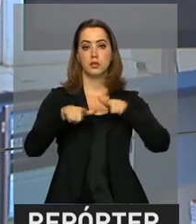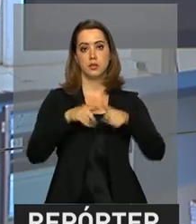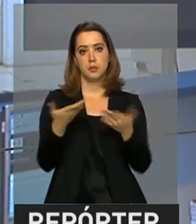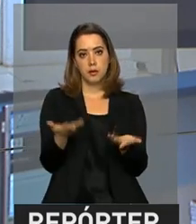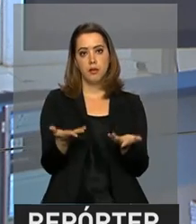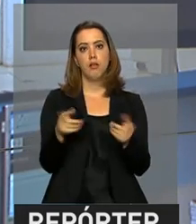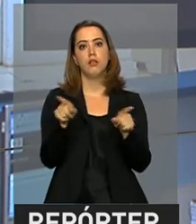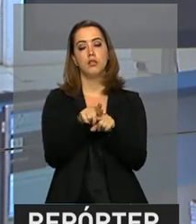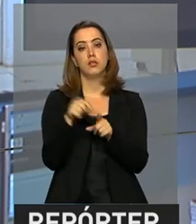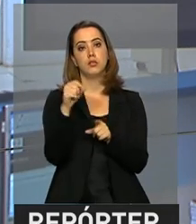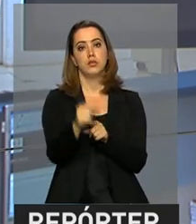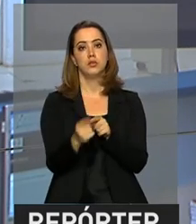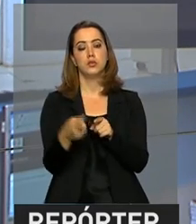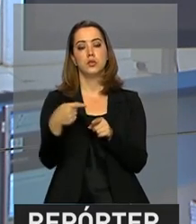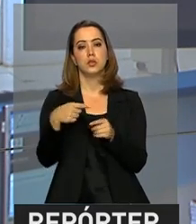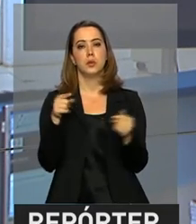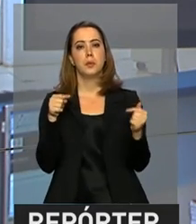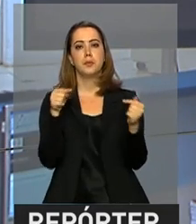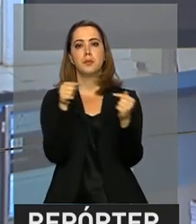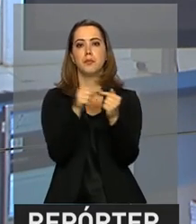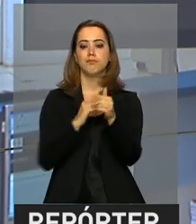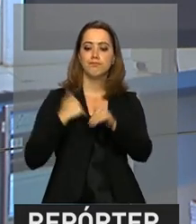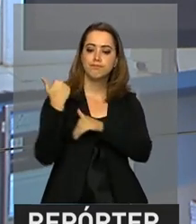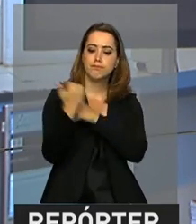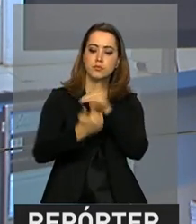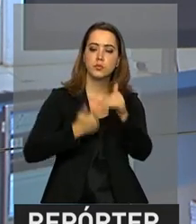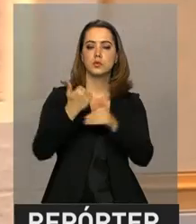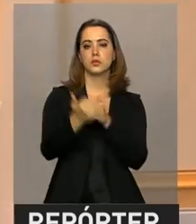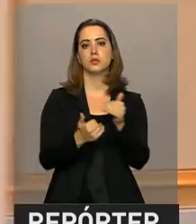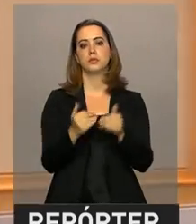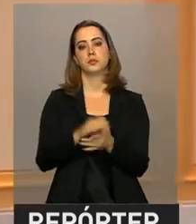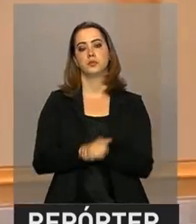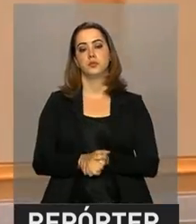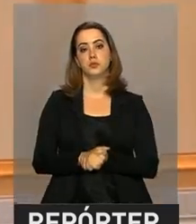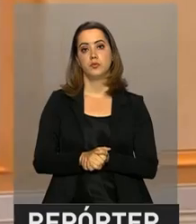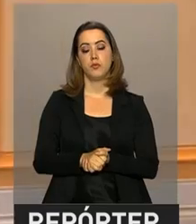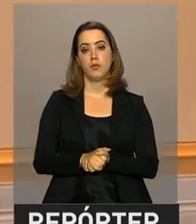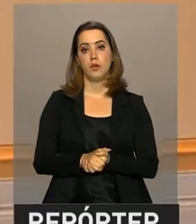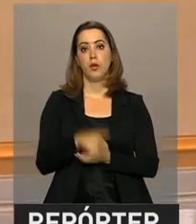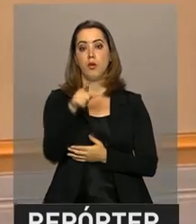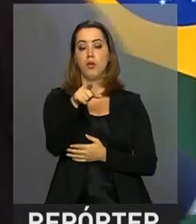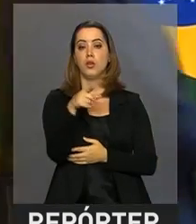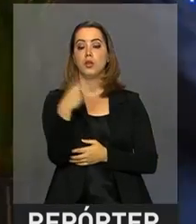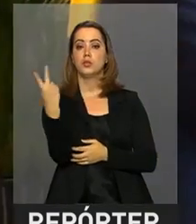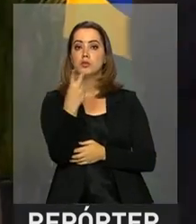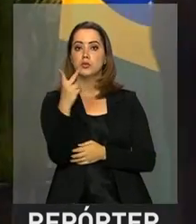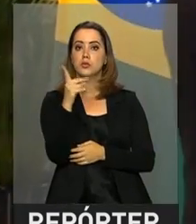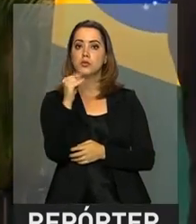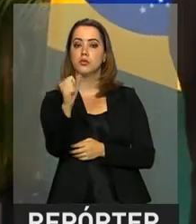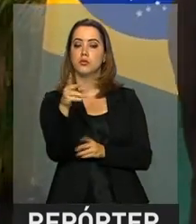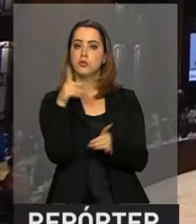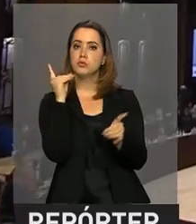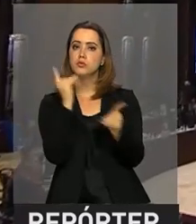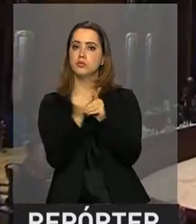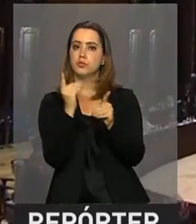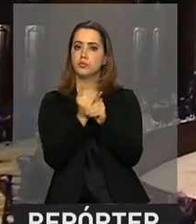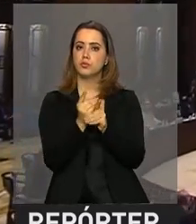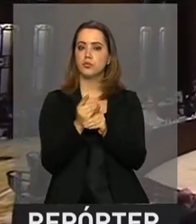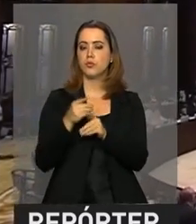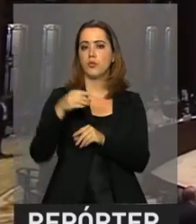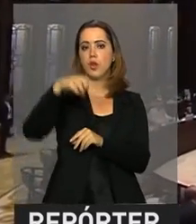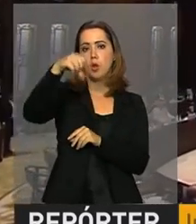para colocar em prática metas de desenvolvimento sustentável. Foram dois dias de encontros, cerca